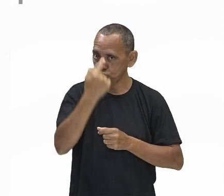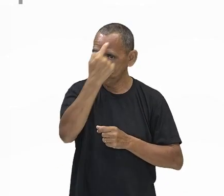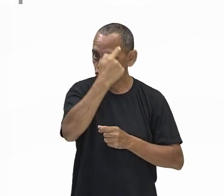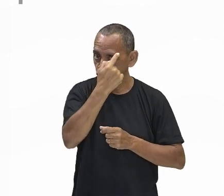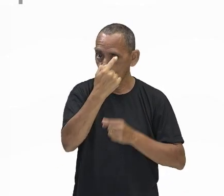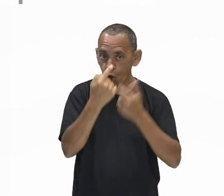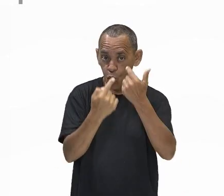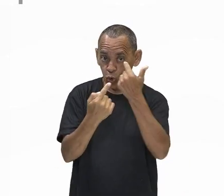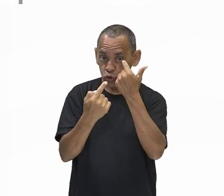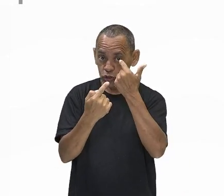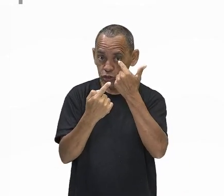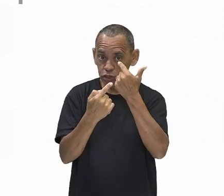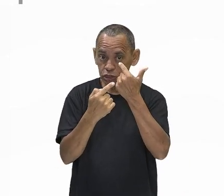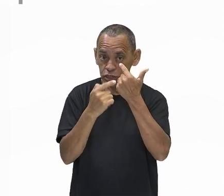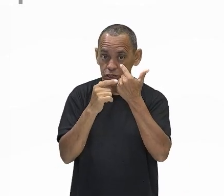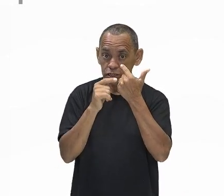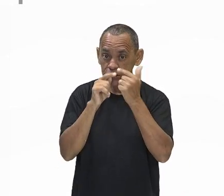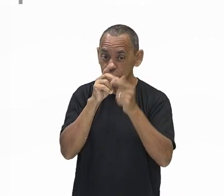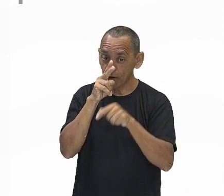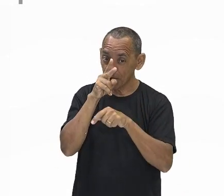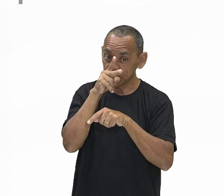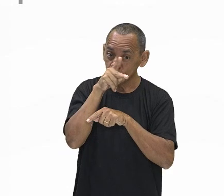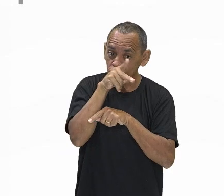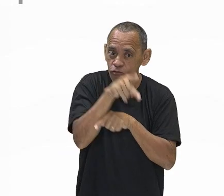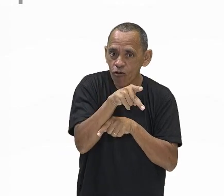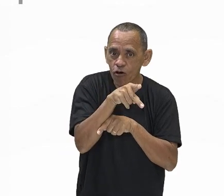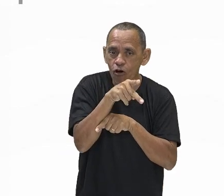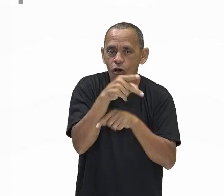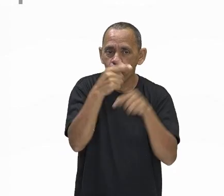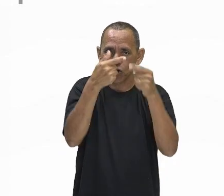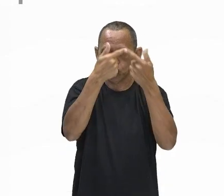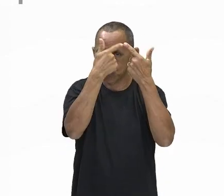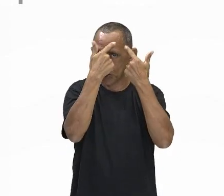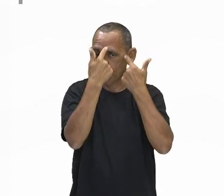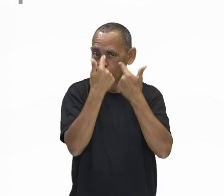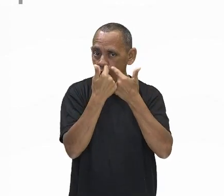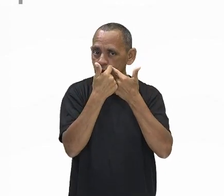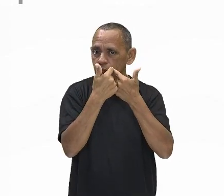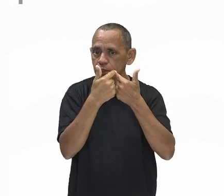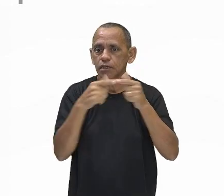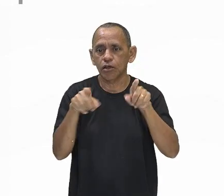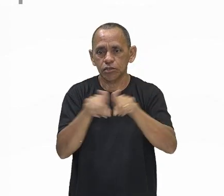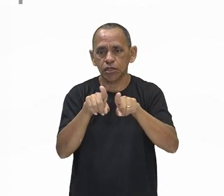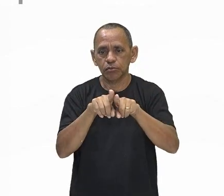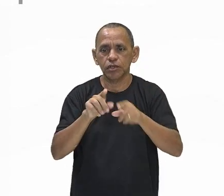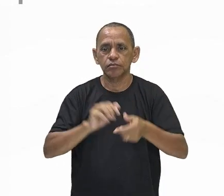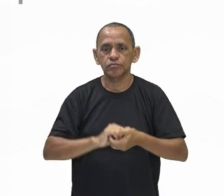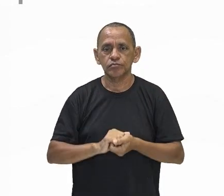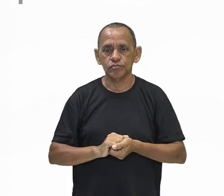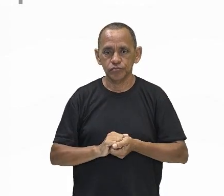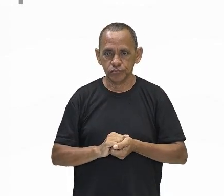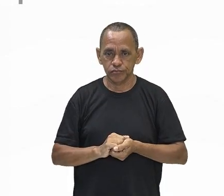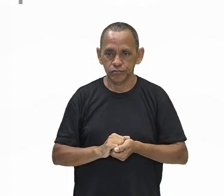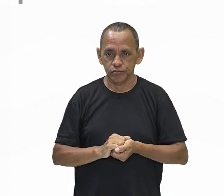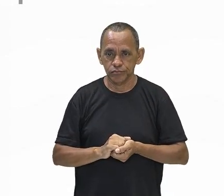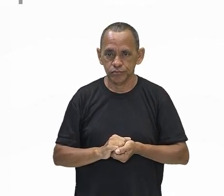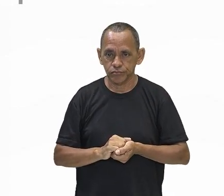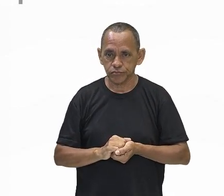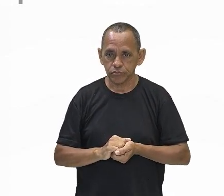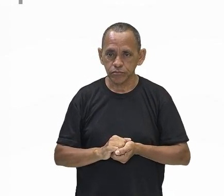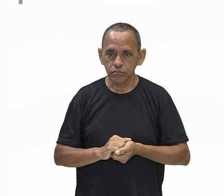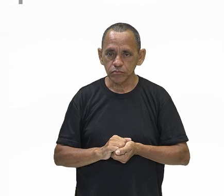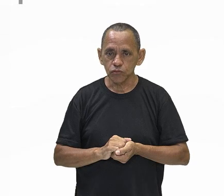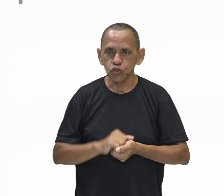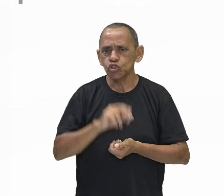parte do centro é mais espessa que as bordas, nós temos lentes convergentes. Essas lentes também são conhecidas como